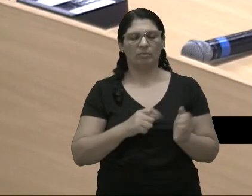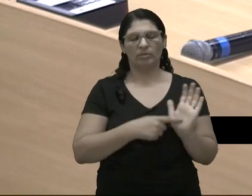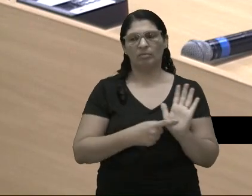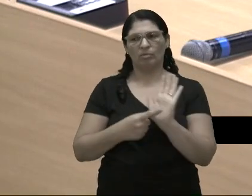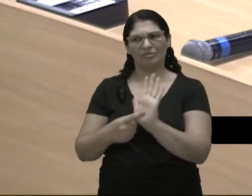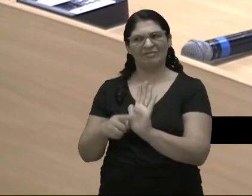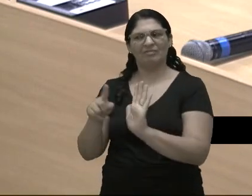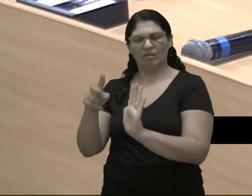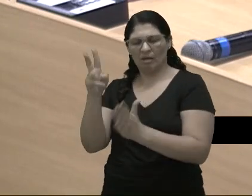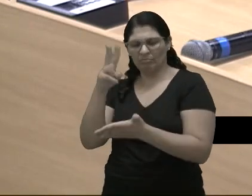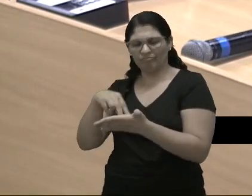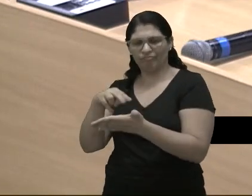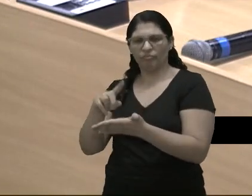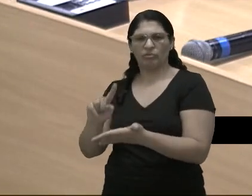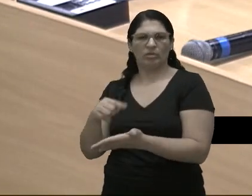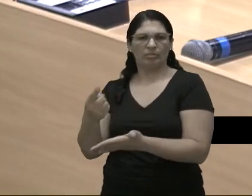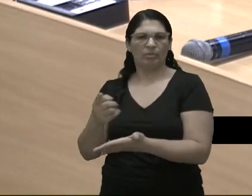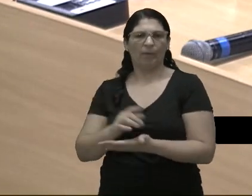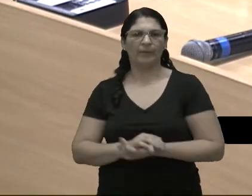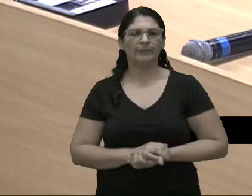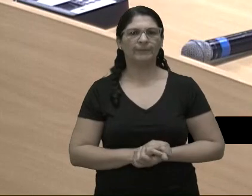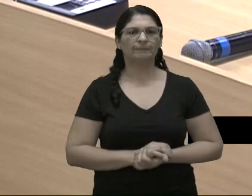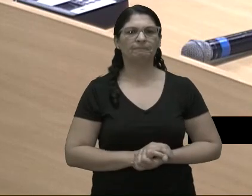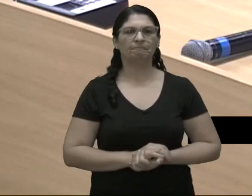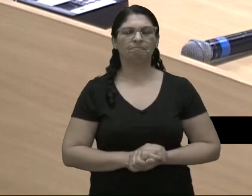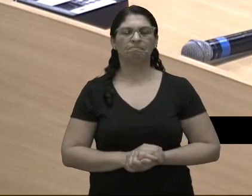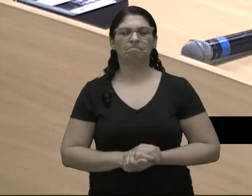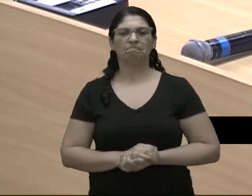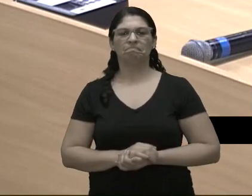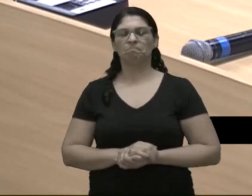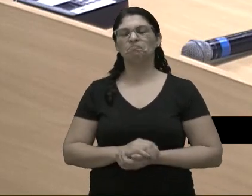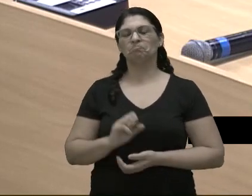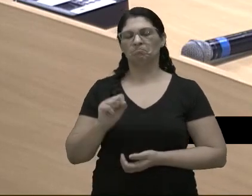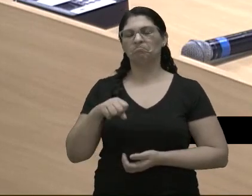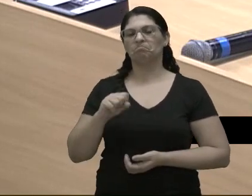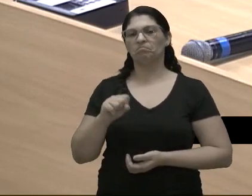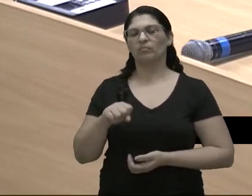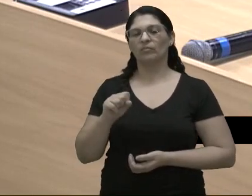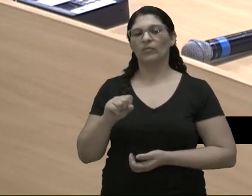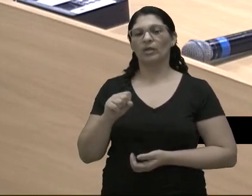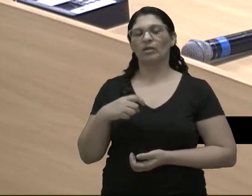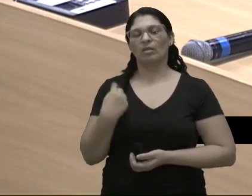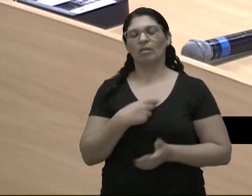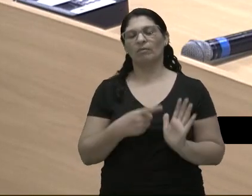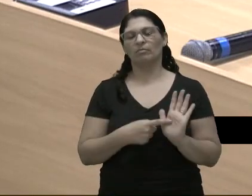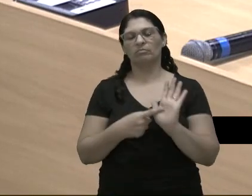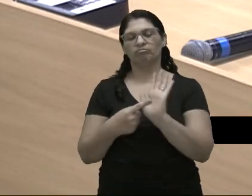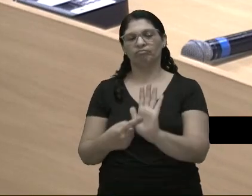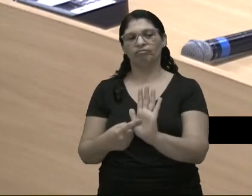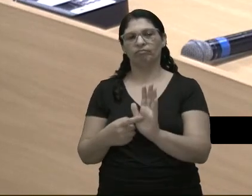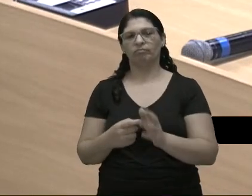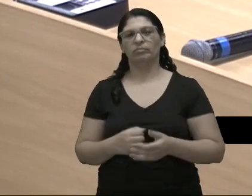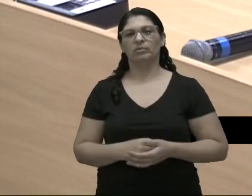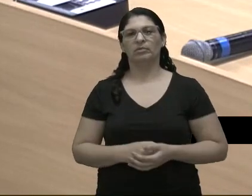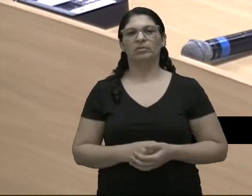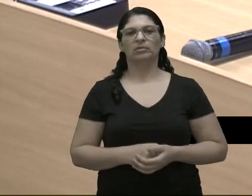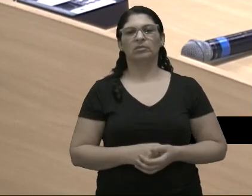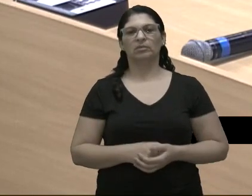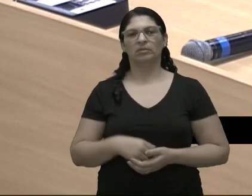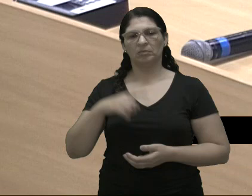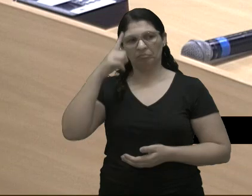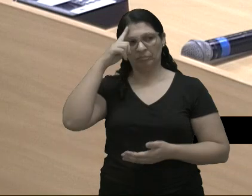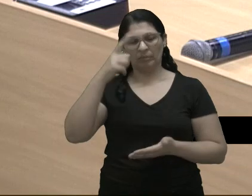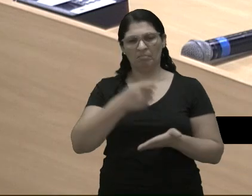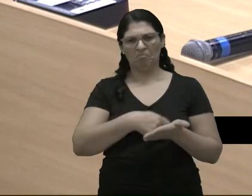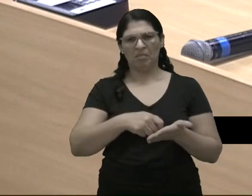lida. Isso, faça isso. Sim, sim, sim. A gente mostra. Isso, manda tá por bom. Escrito,